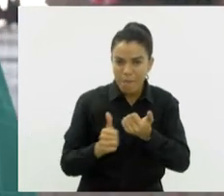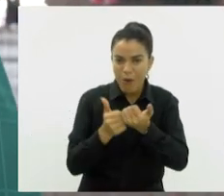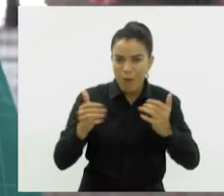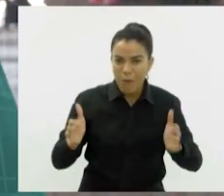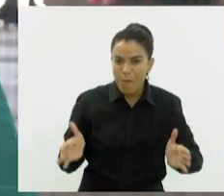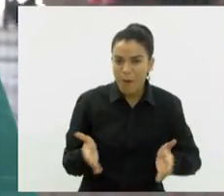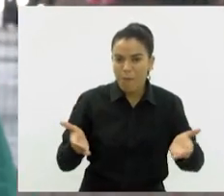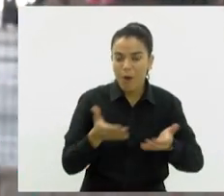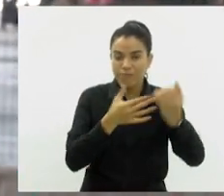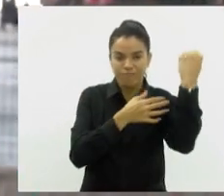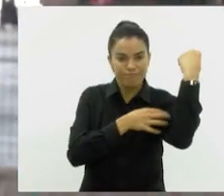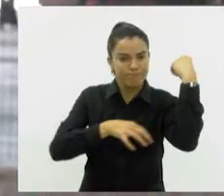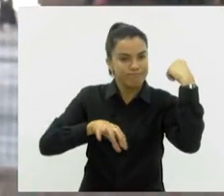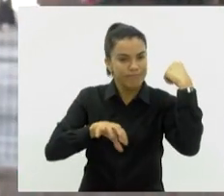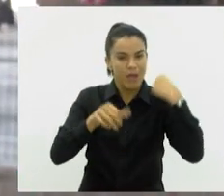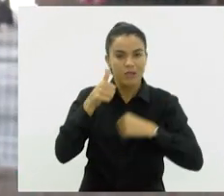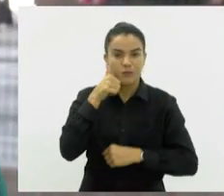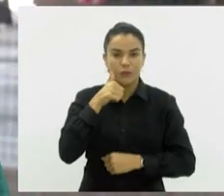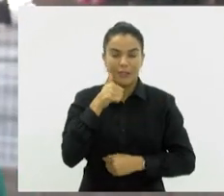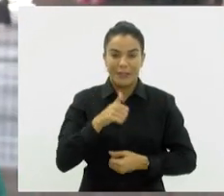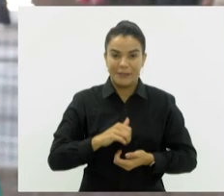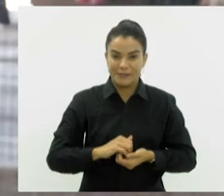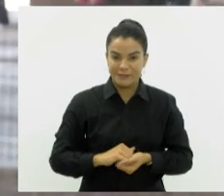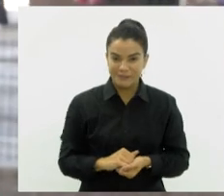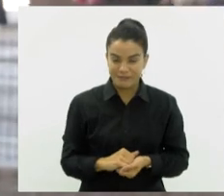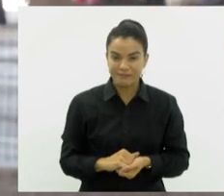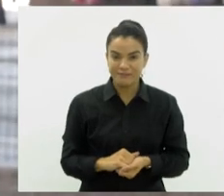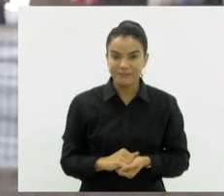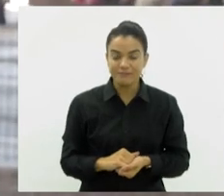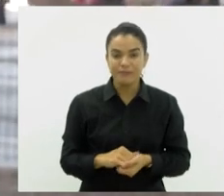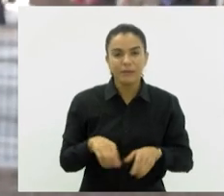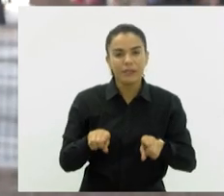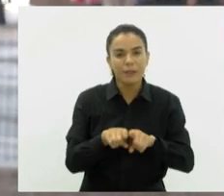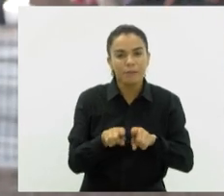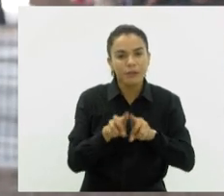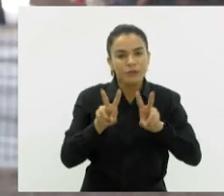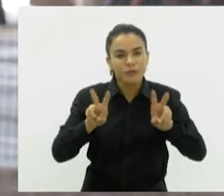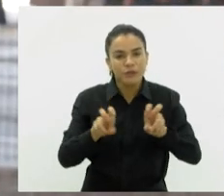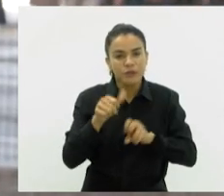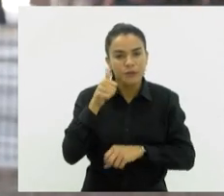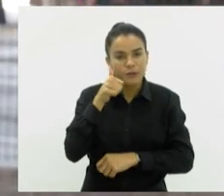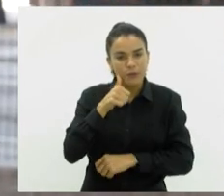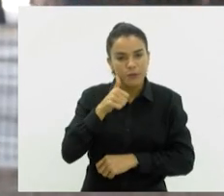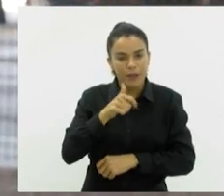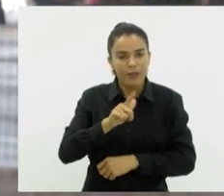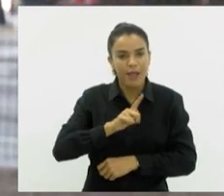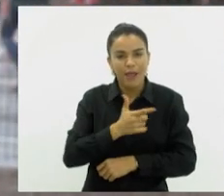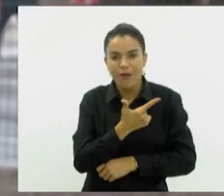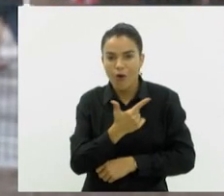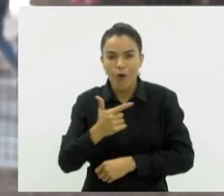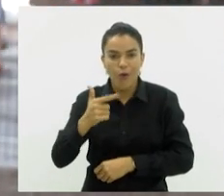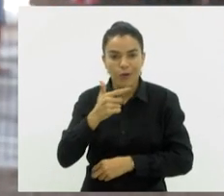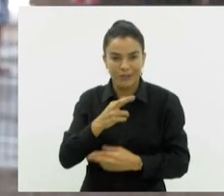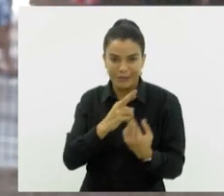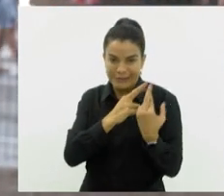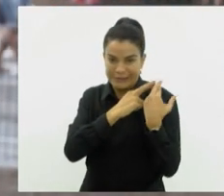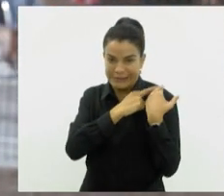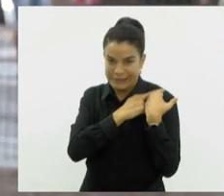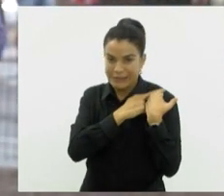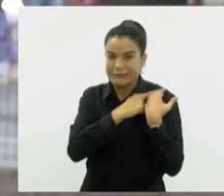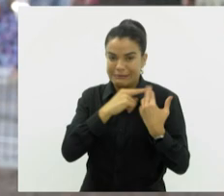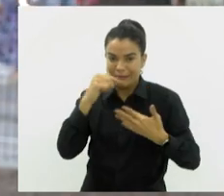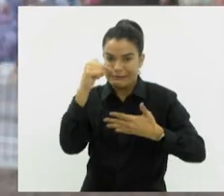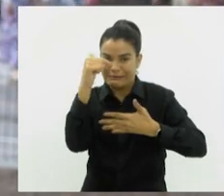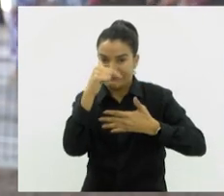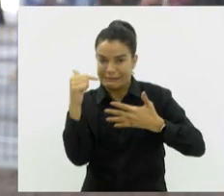e empoderar ainda mais as mulheres o fato da mulher ter também outras responsabilidades vamos dizer assim no